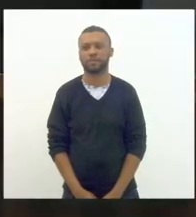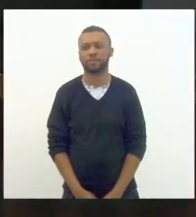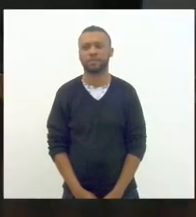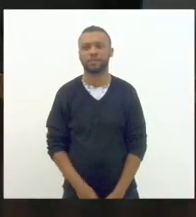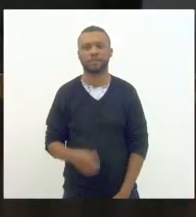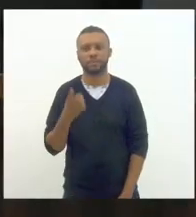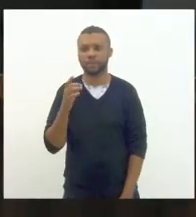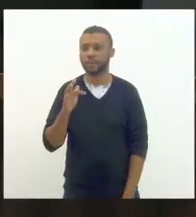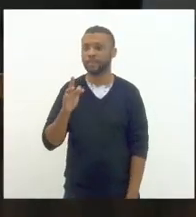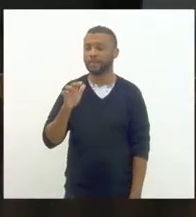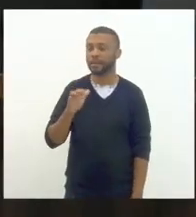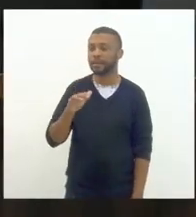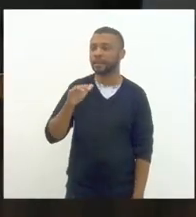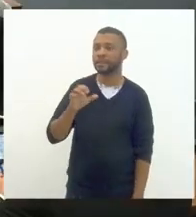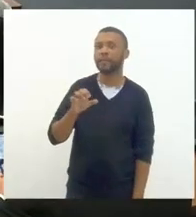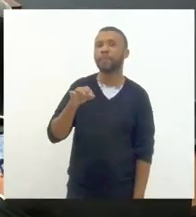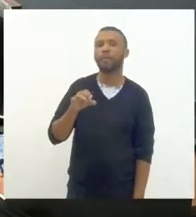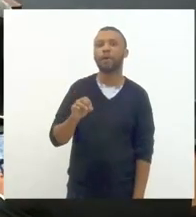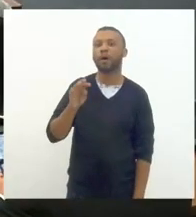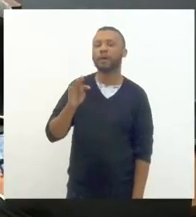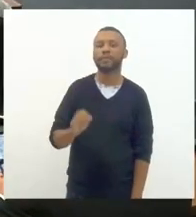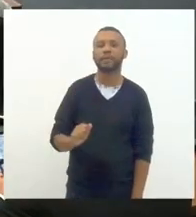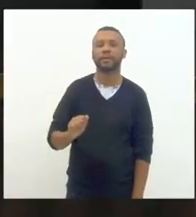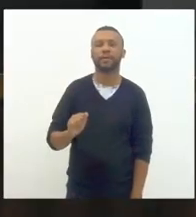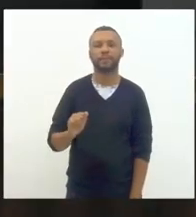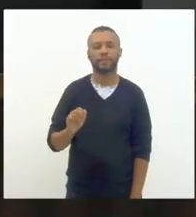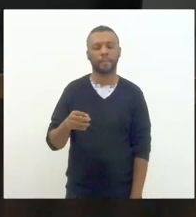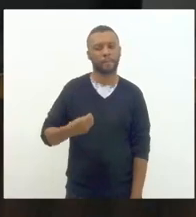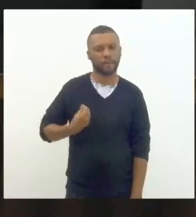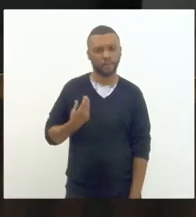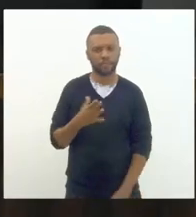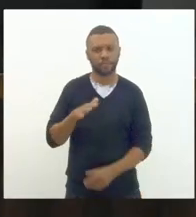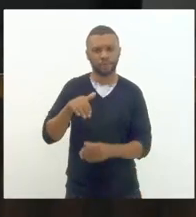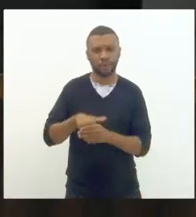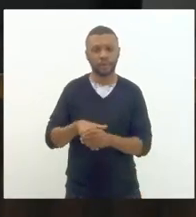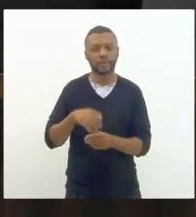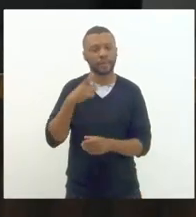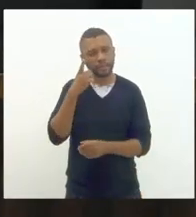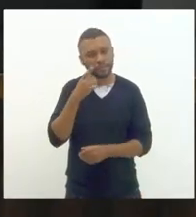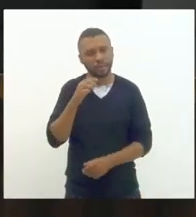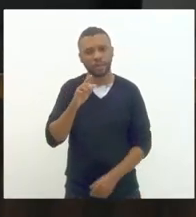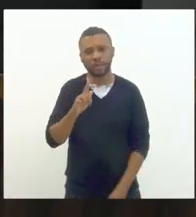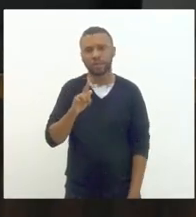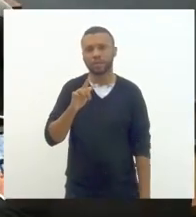Deputada Franciane Mota. Presente, vai votar. Deputado Giovanni Ratinho.